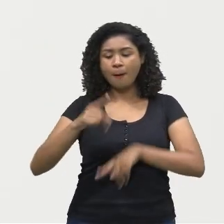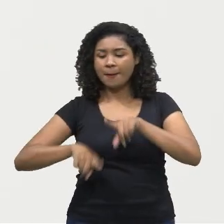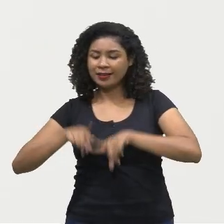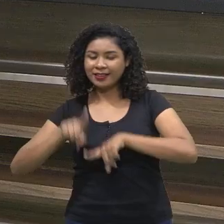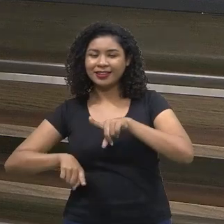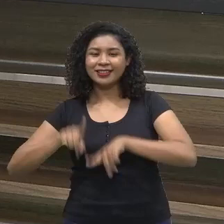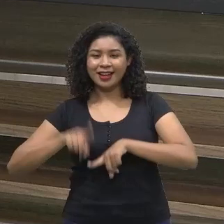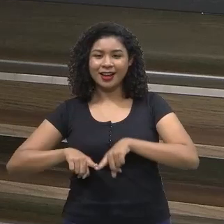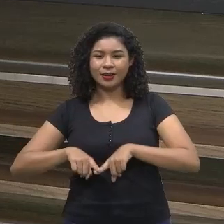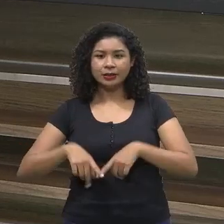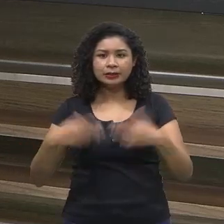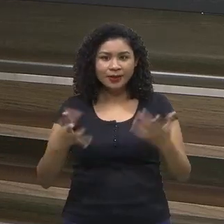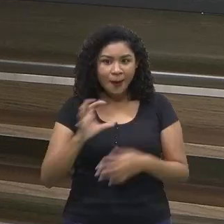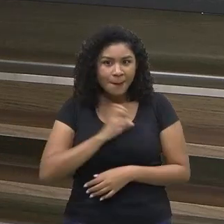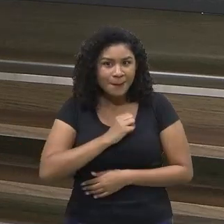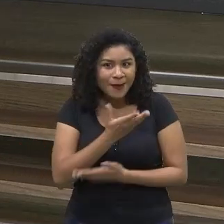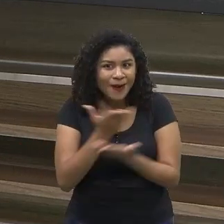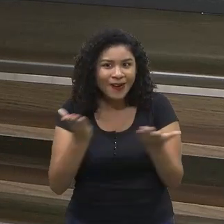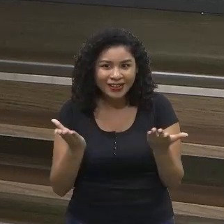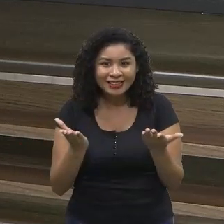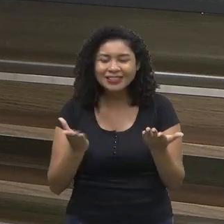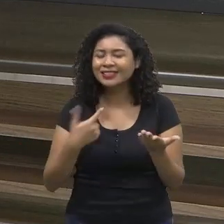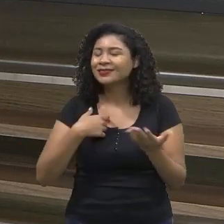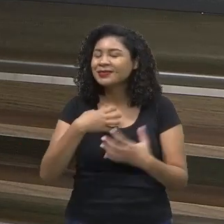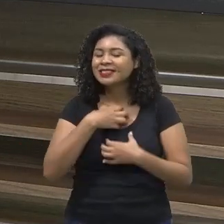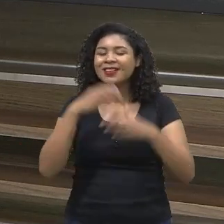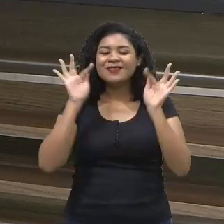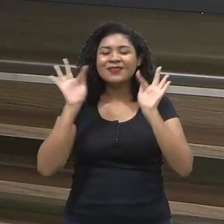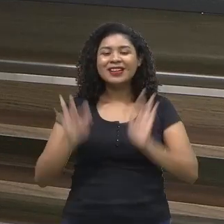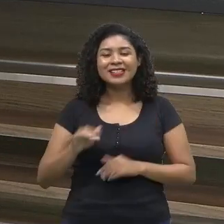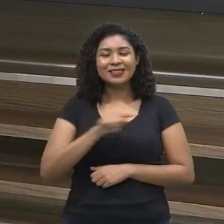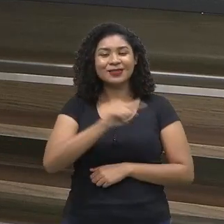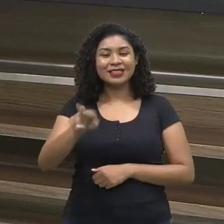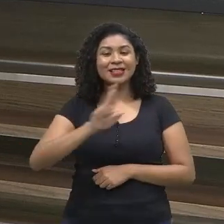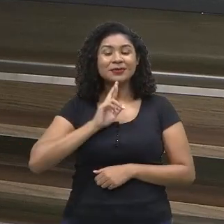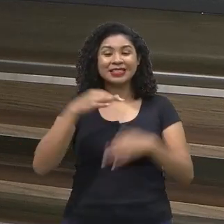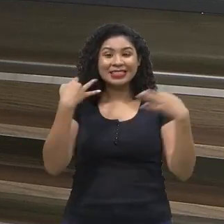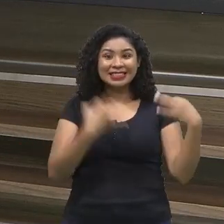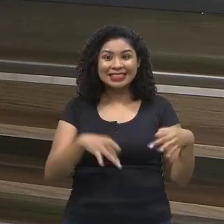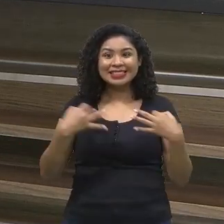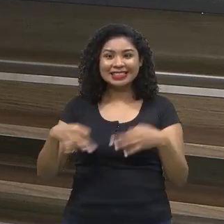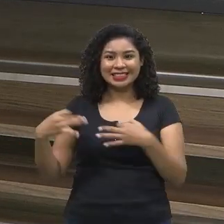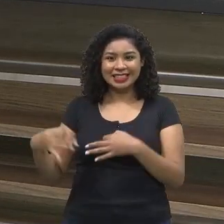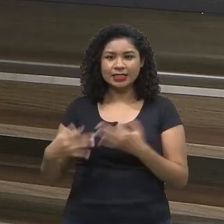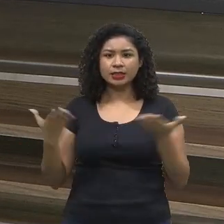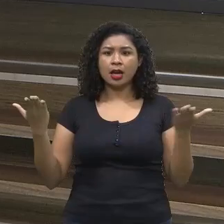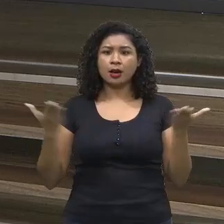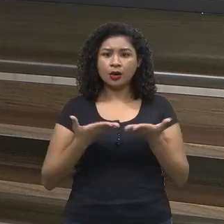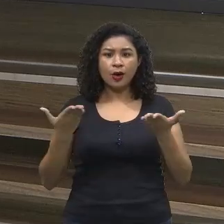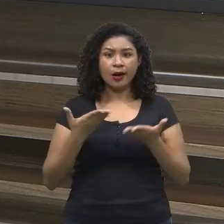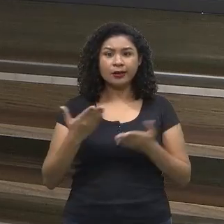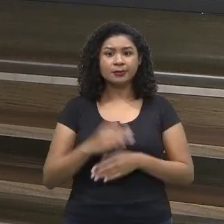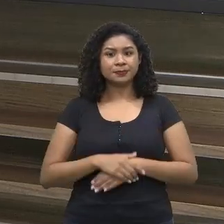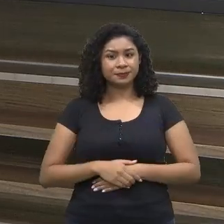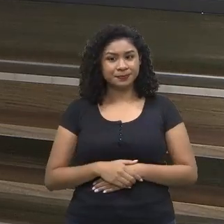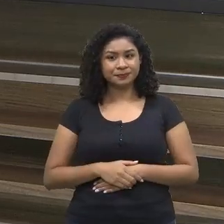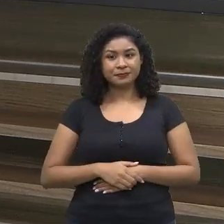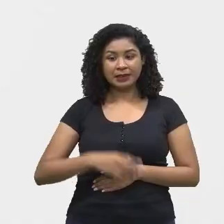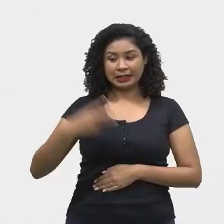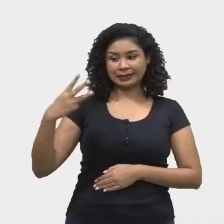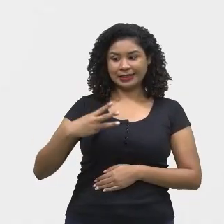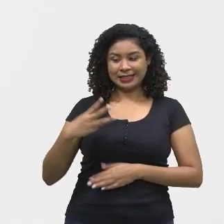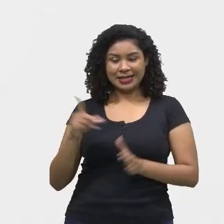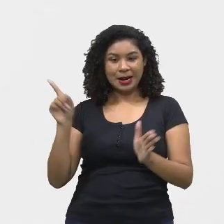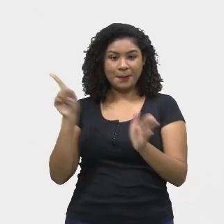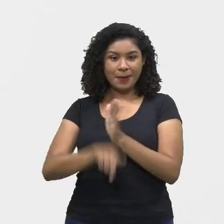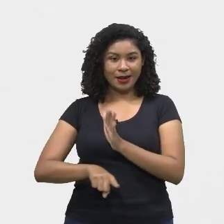situação. Oi, amores, muito feliz por vocês terem acertado a resposta. E agora nós vamos para a nossa terceira